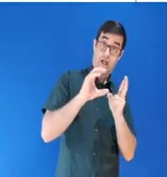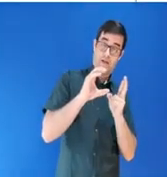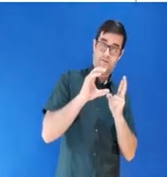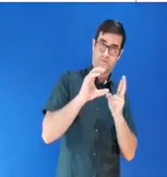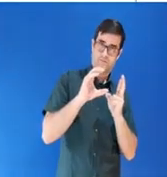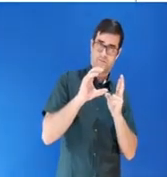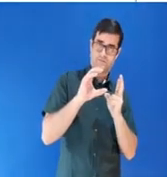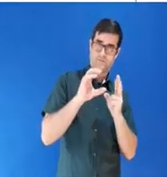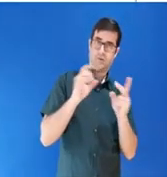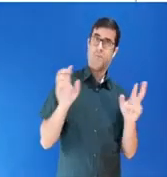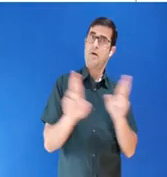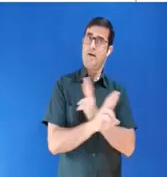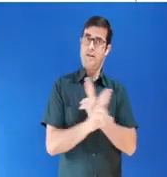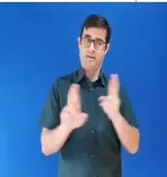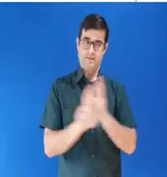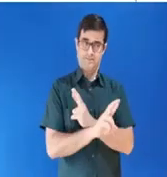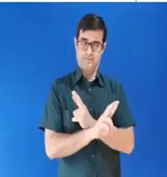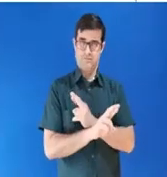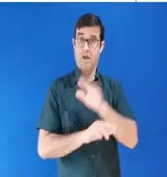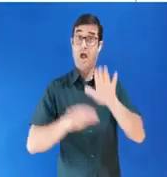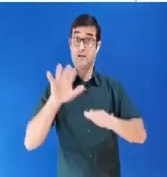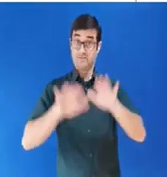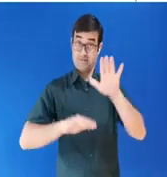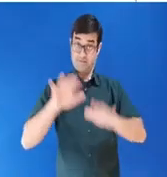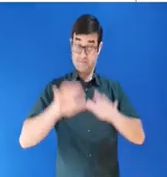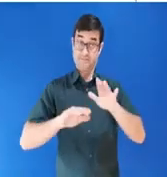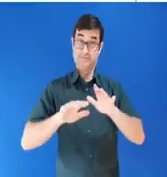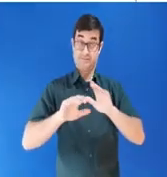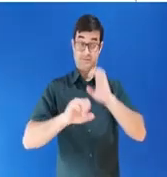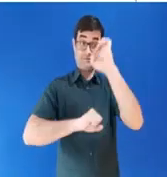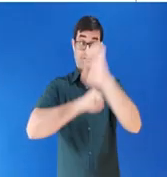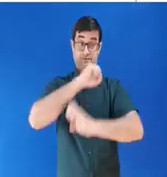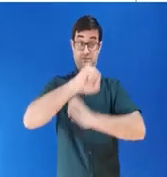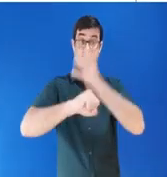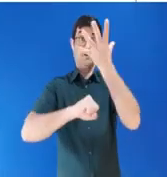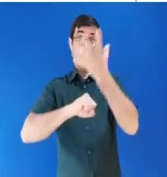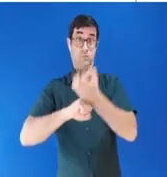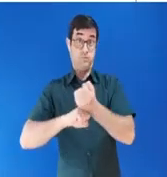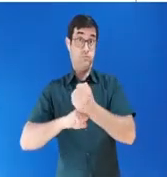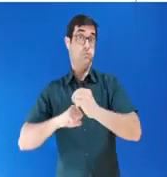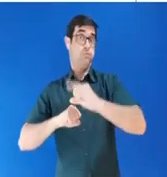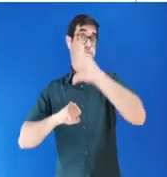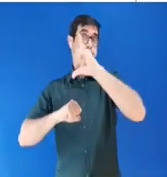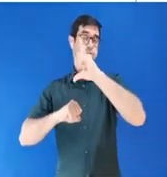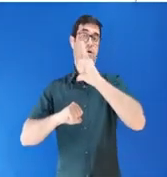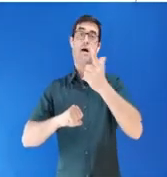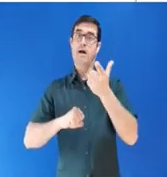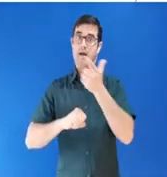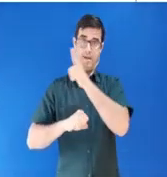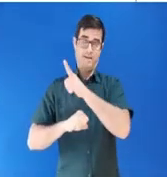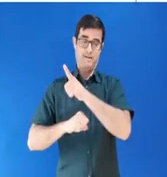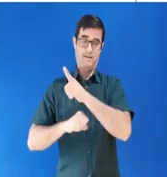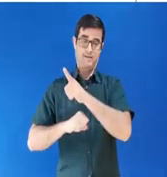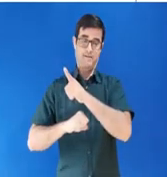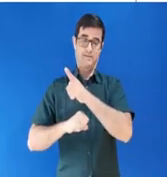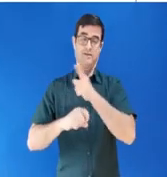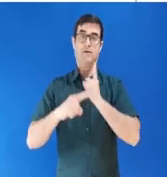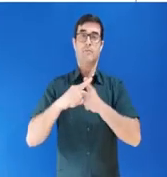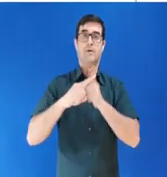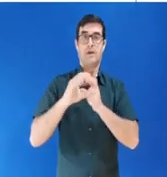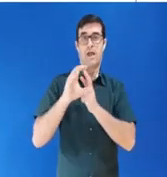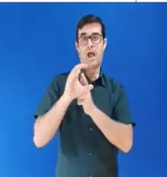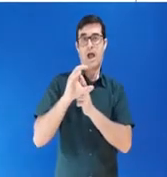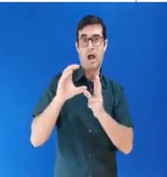efetiva ganha, que é aqui. Porque aqui está aumentando o raio, mas está diminuindo a afinidade